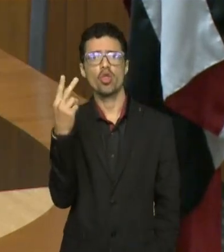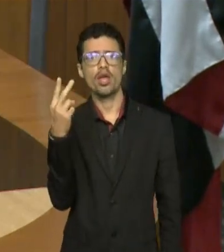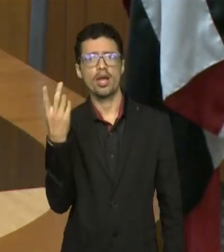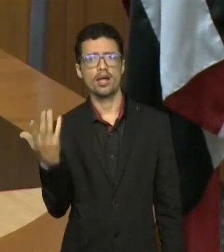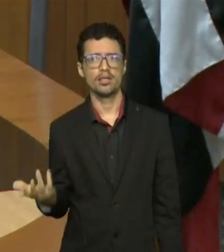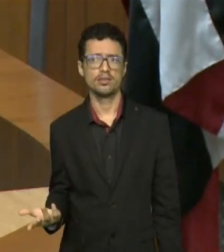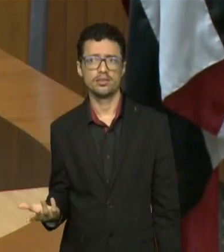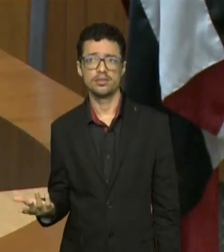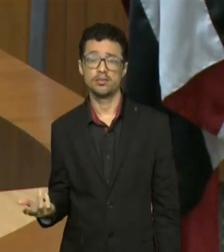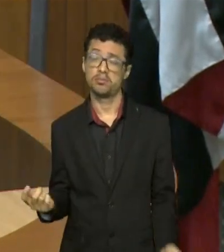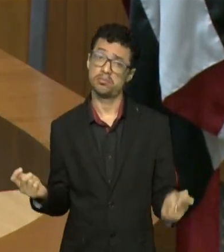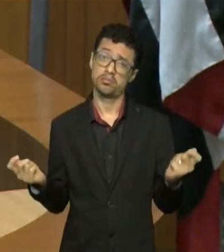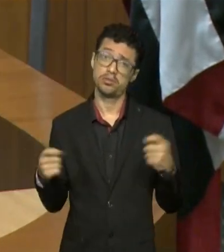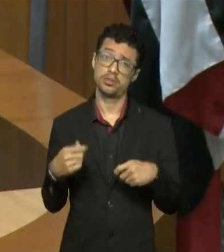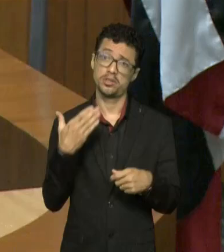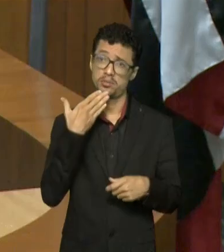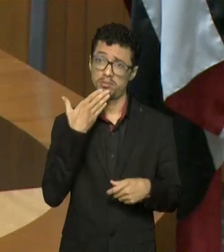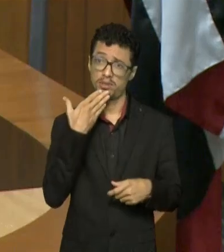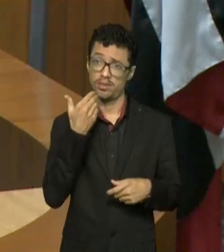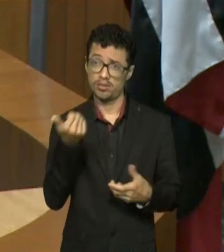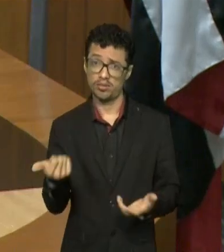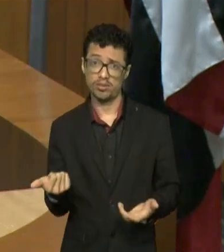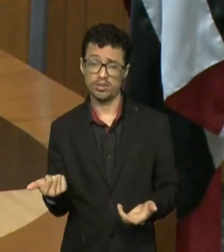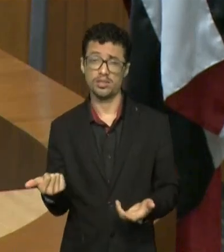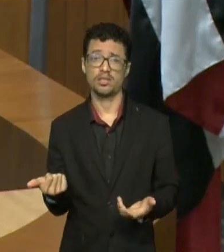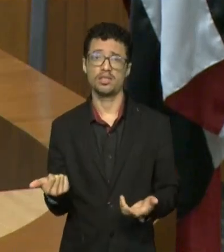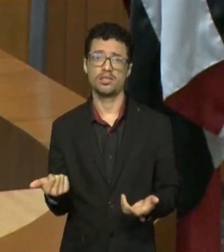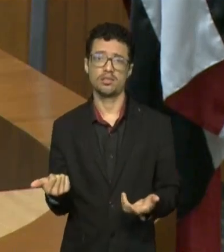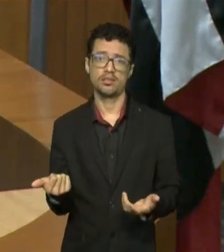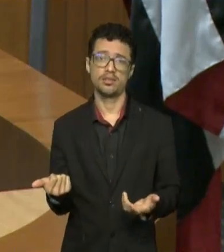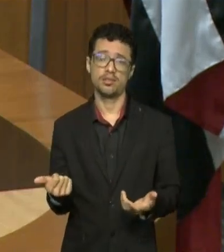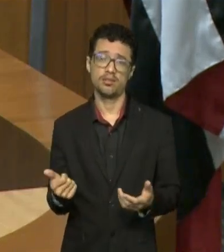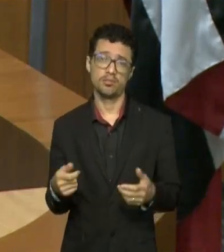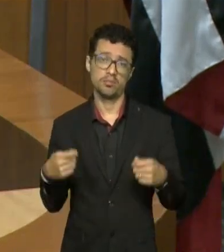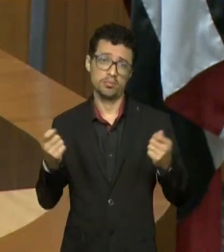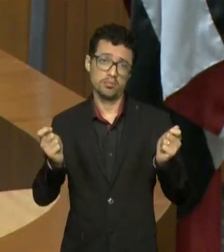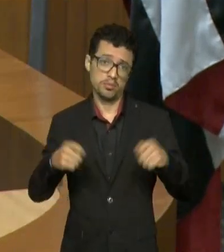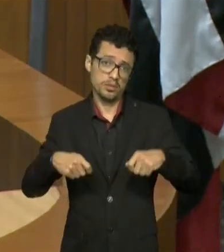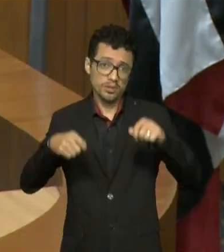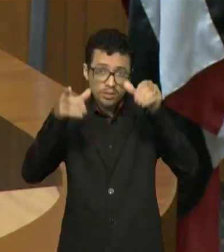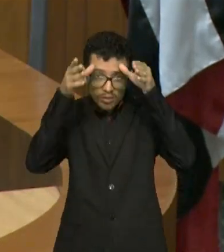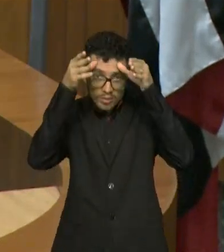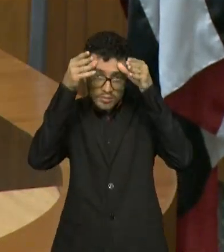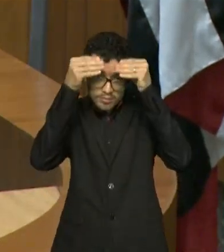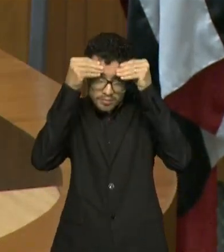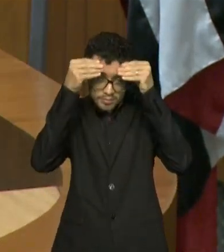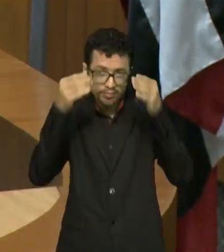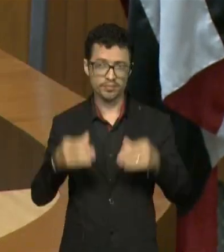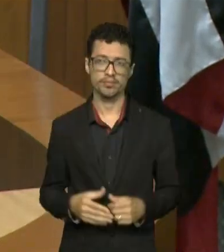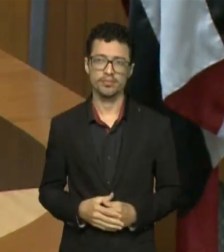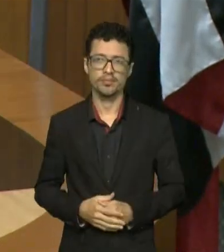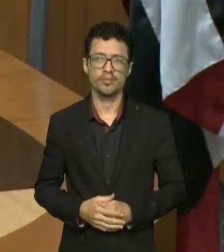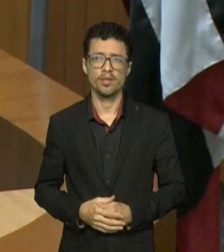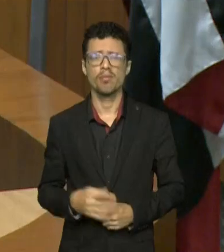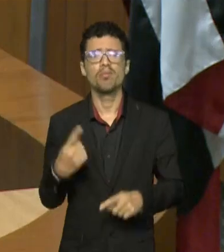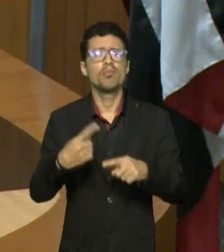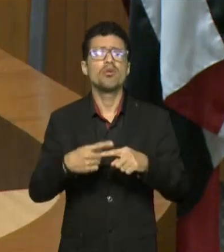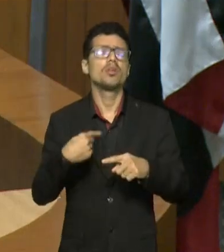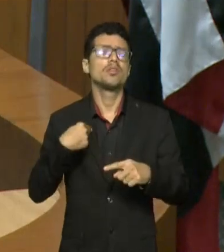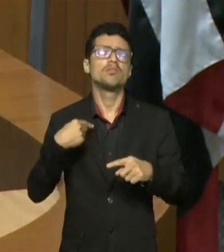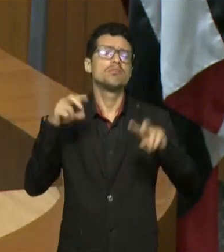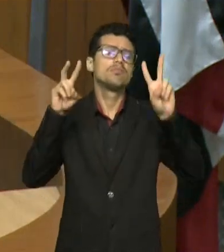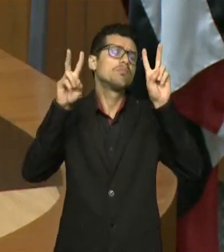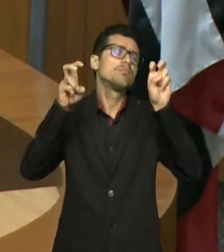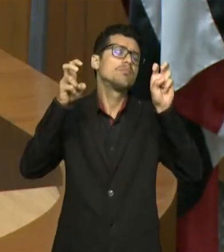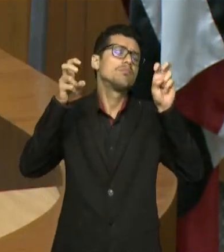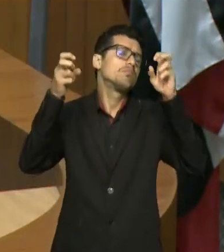questão do caixa e, claro, daria um alívio. Por que é que eu estou falando isso aqui? Olha, a gente